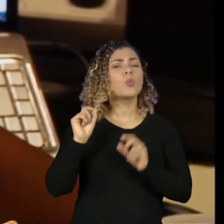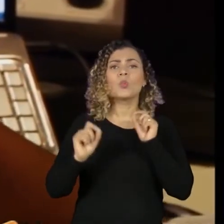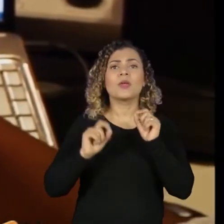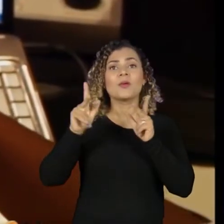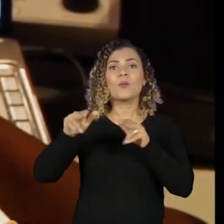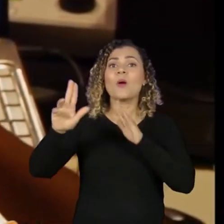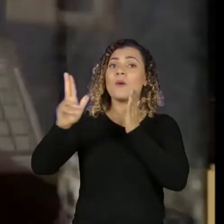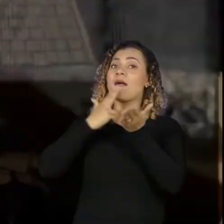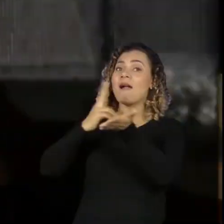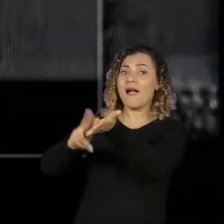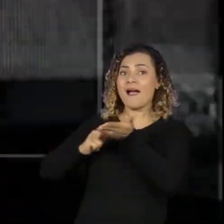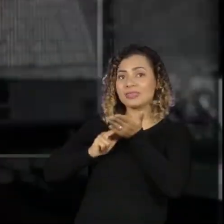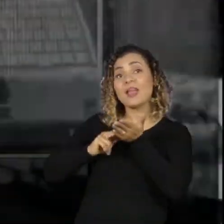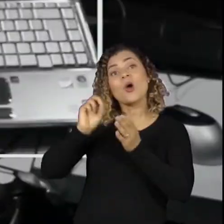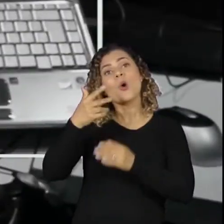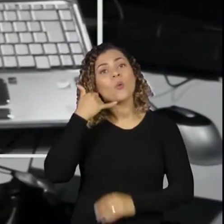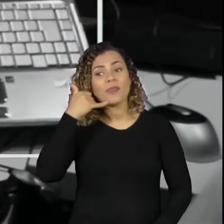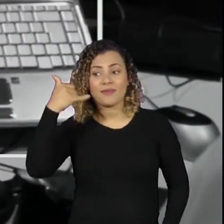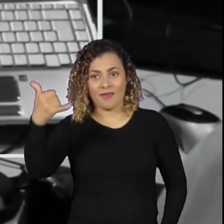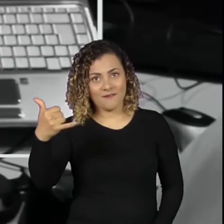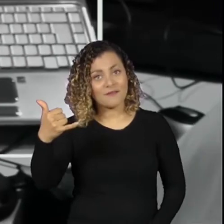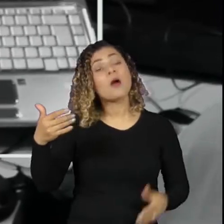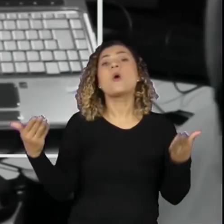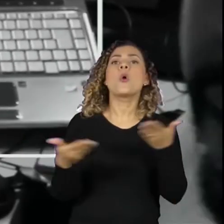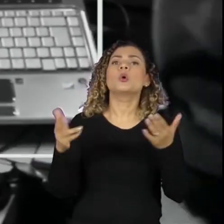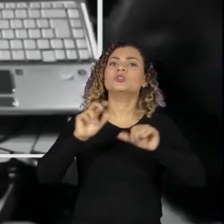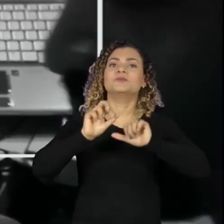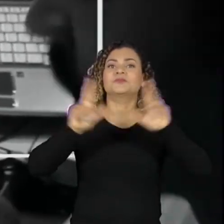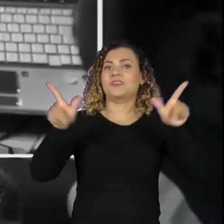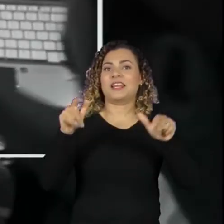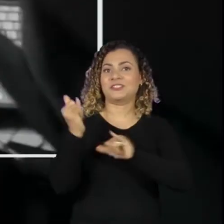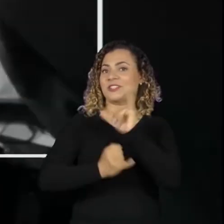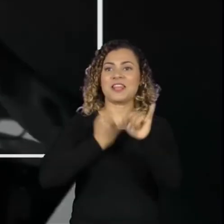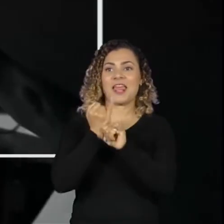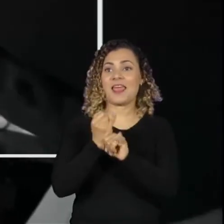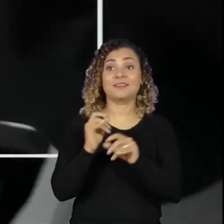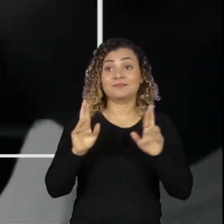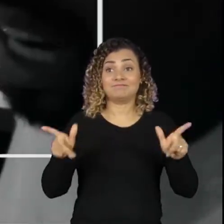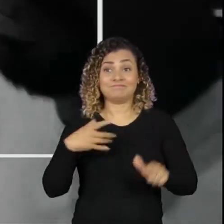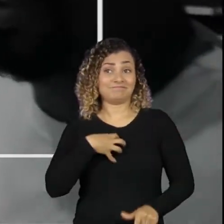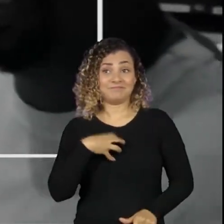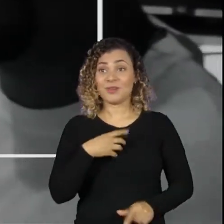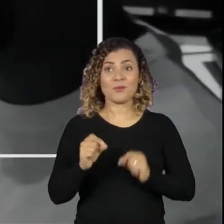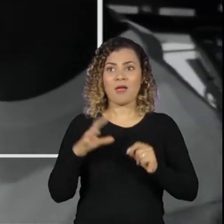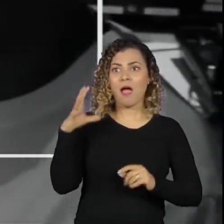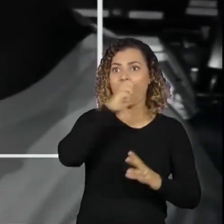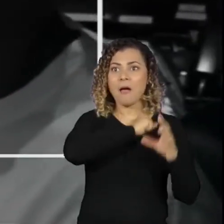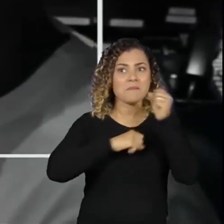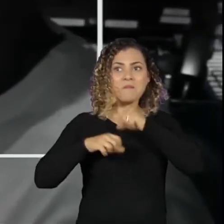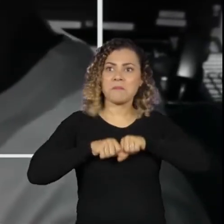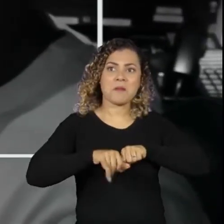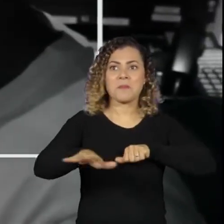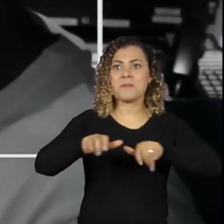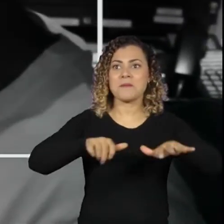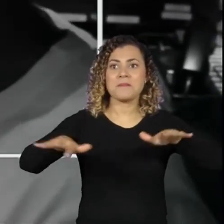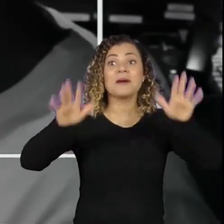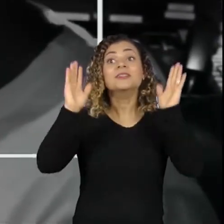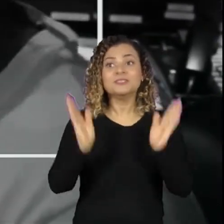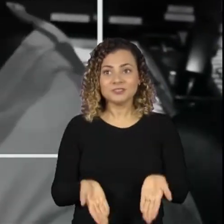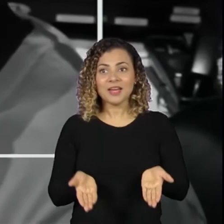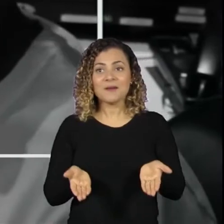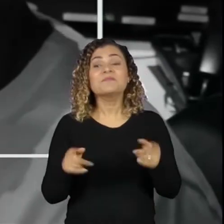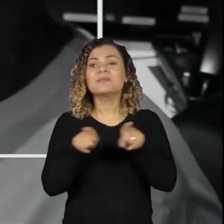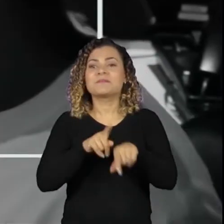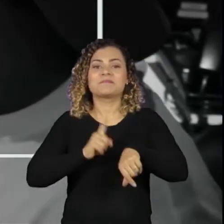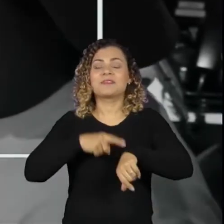boa de se ouvir. 105 FM, Espaço Rap, mais de 2 décadas no ar. Bora! Antigamente a rádio era